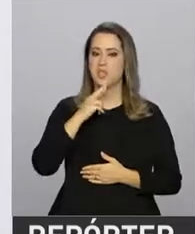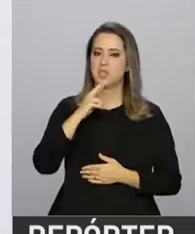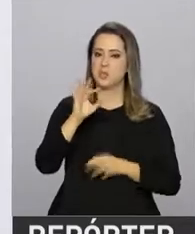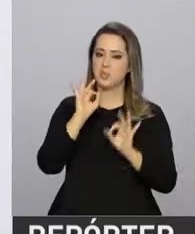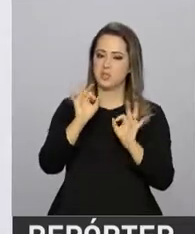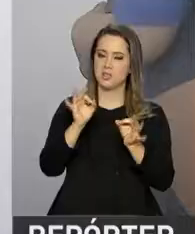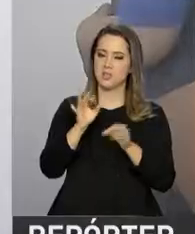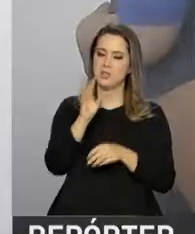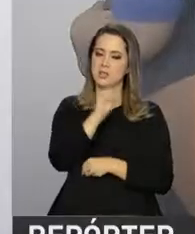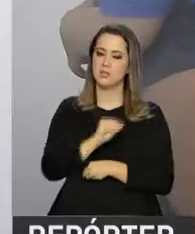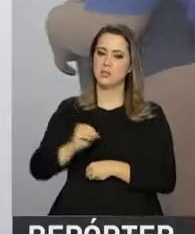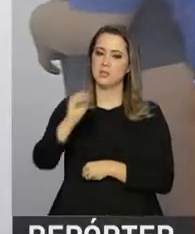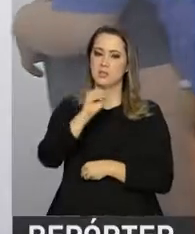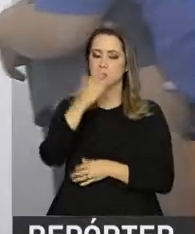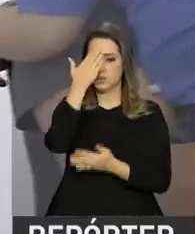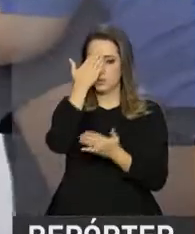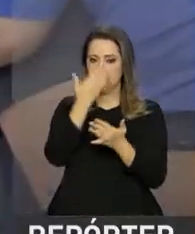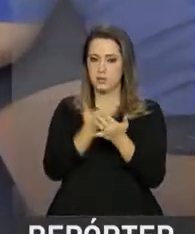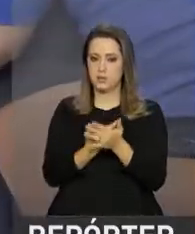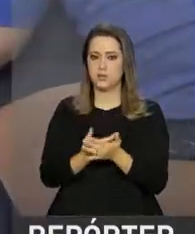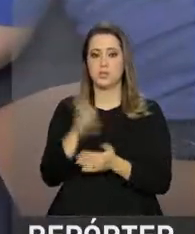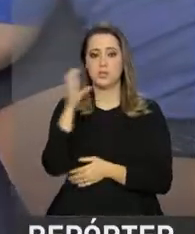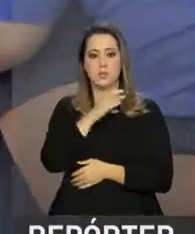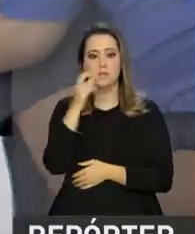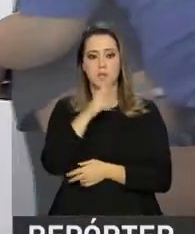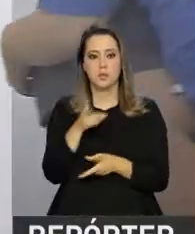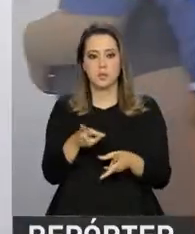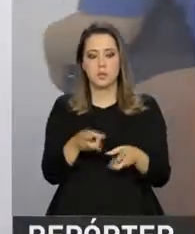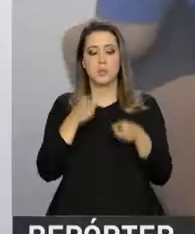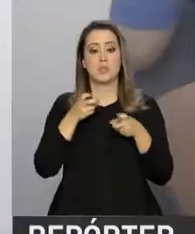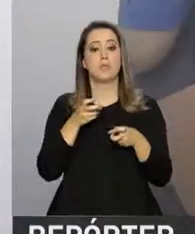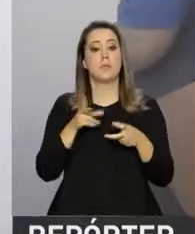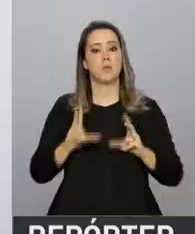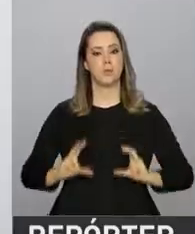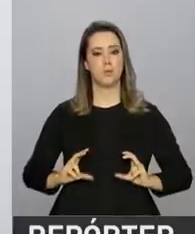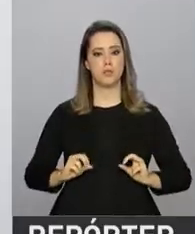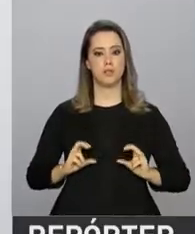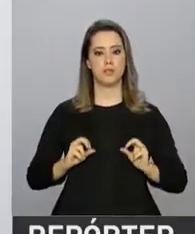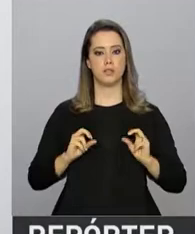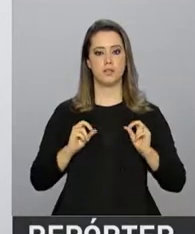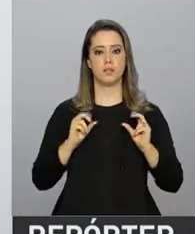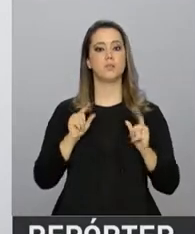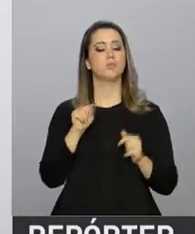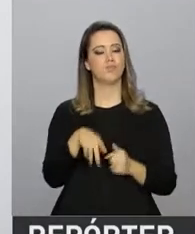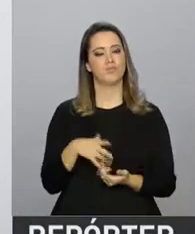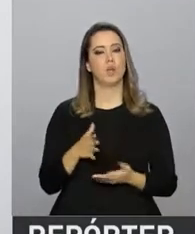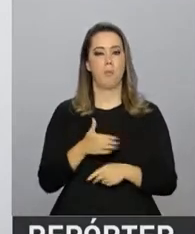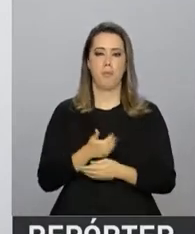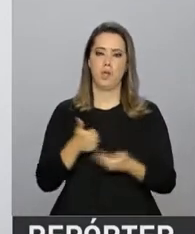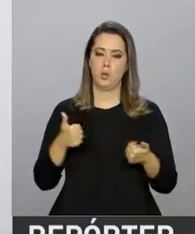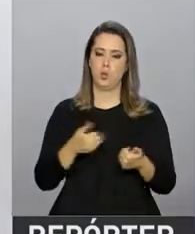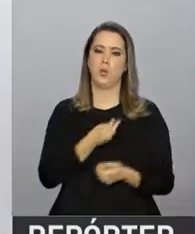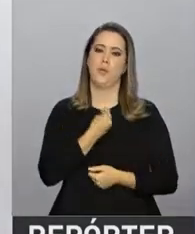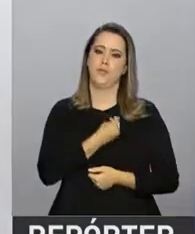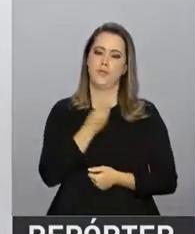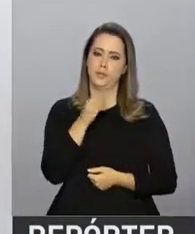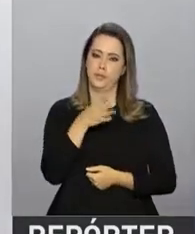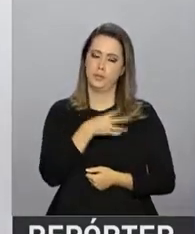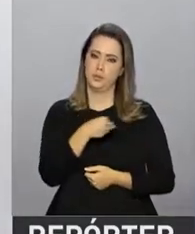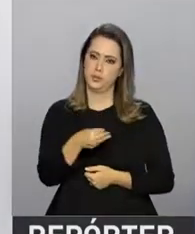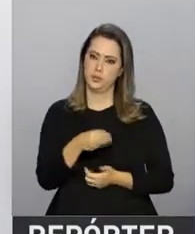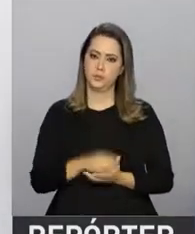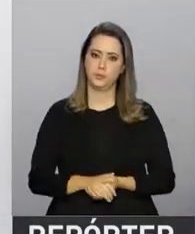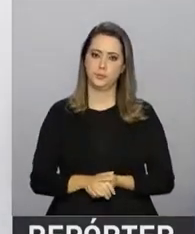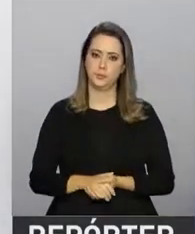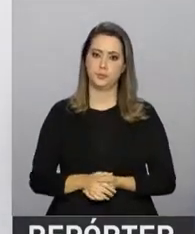no tratamento e acredita que a agilidade na identificação da doença contribuiu para a melhora do filho. Esse